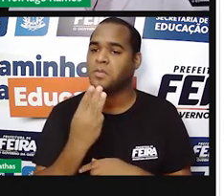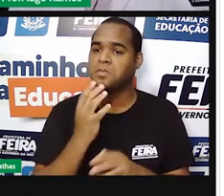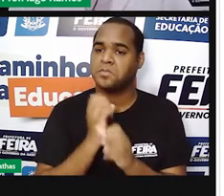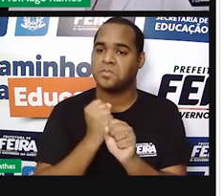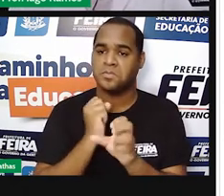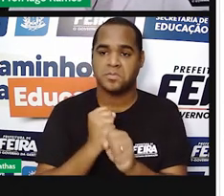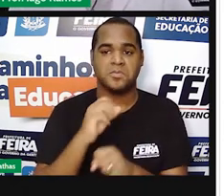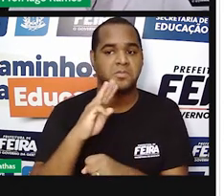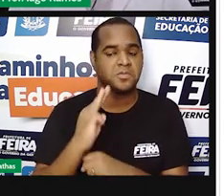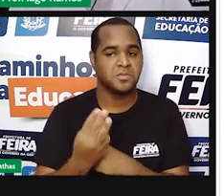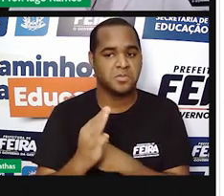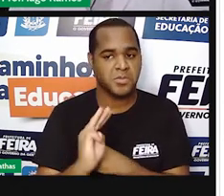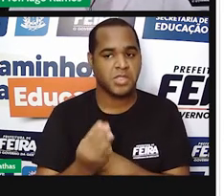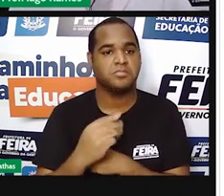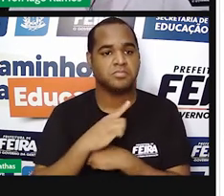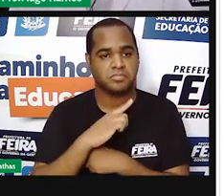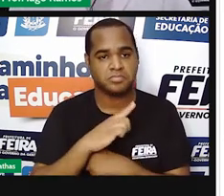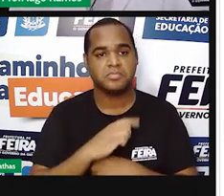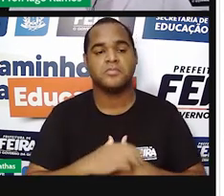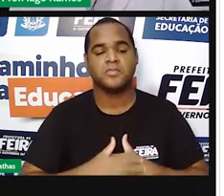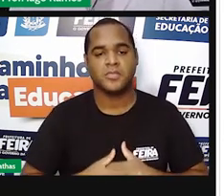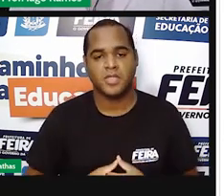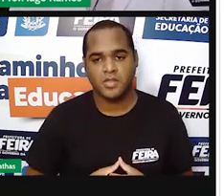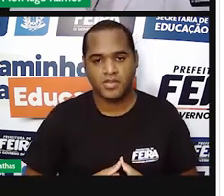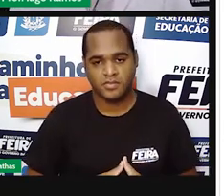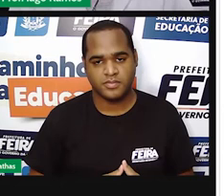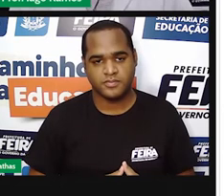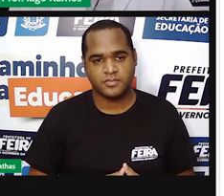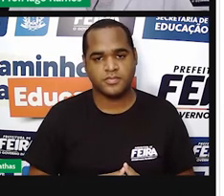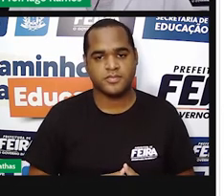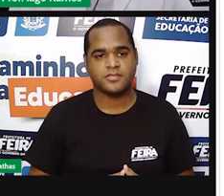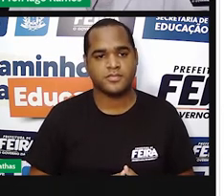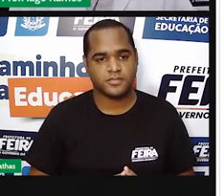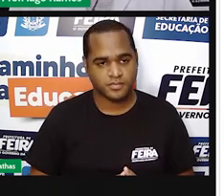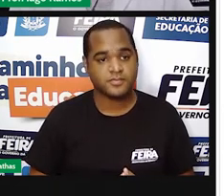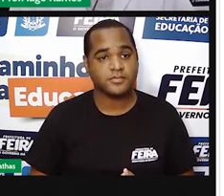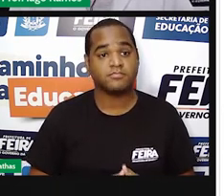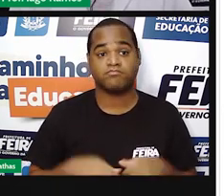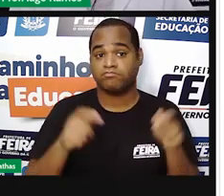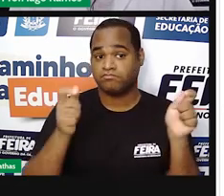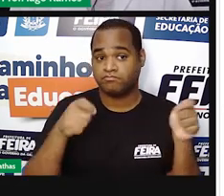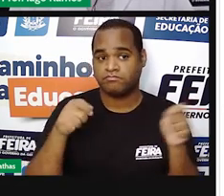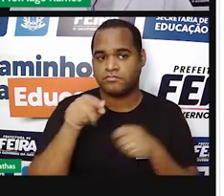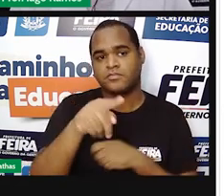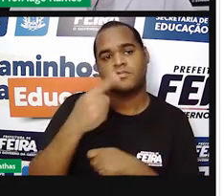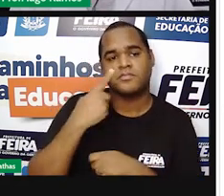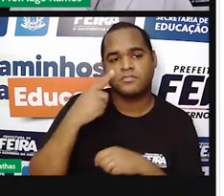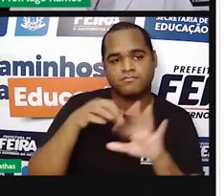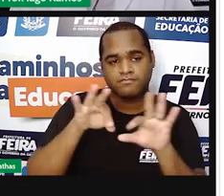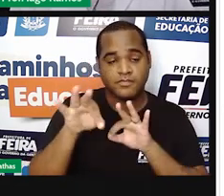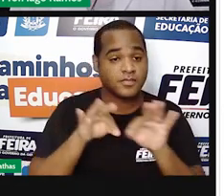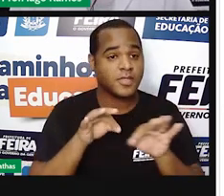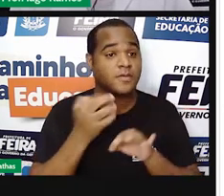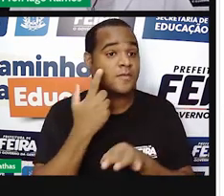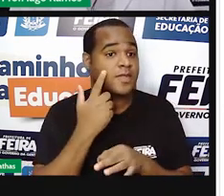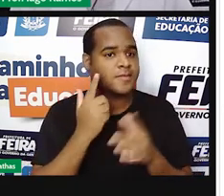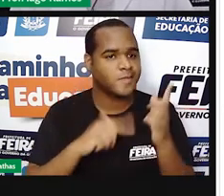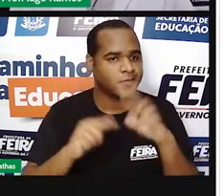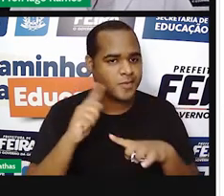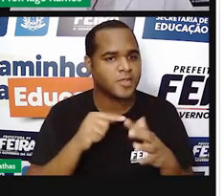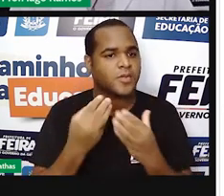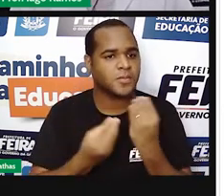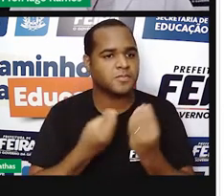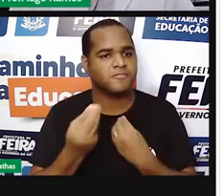na casa dos milhões pois é a basta você fazer e